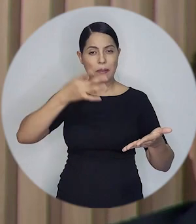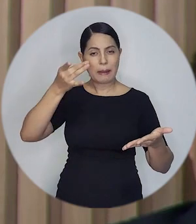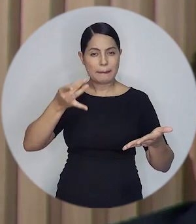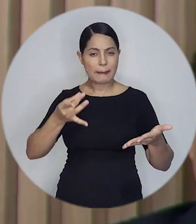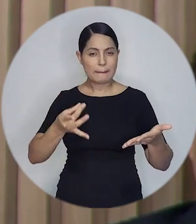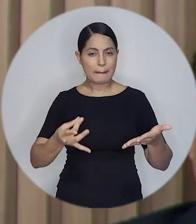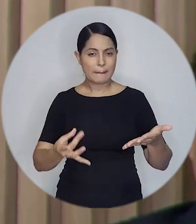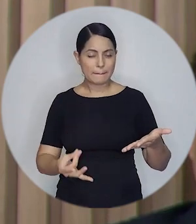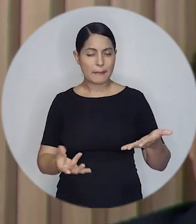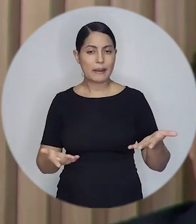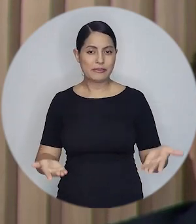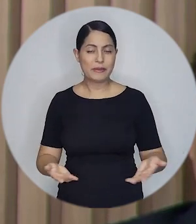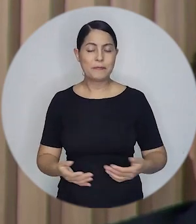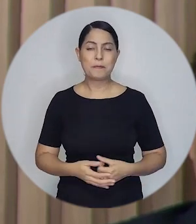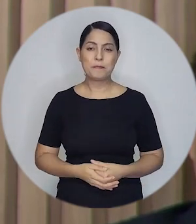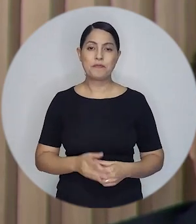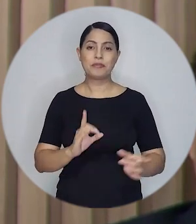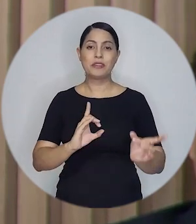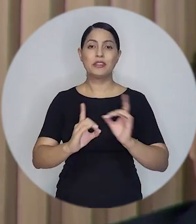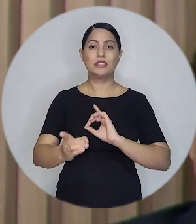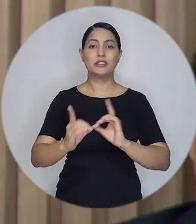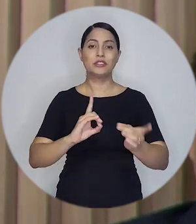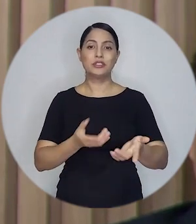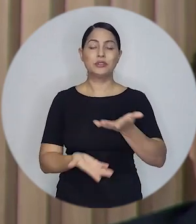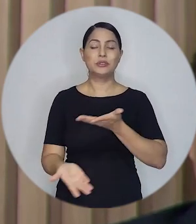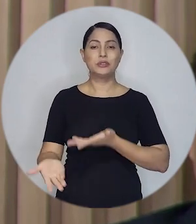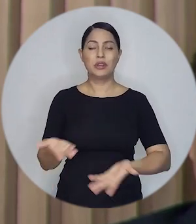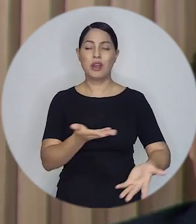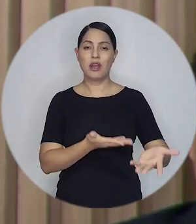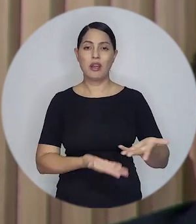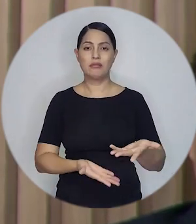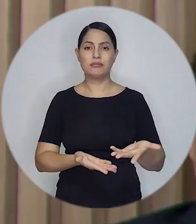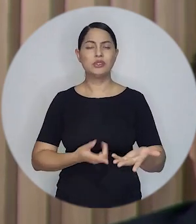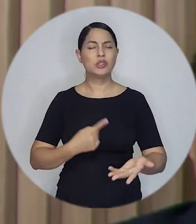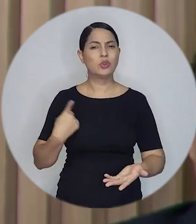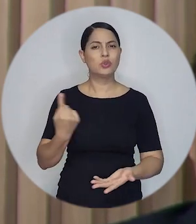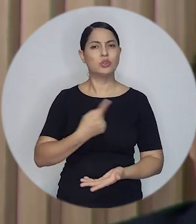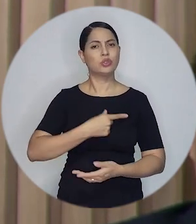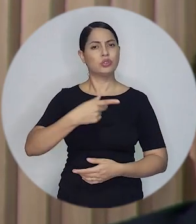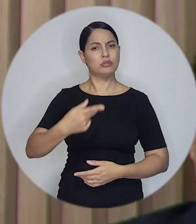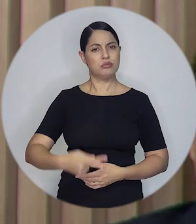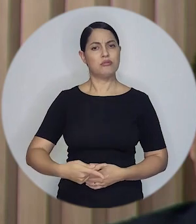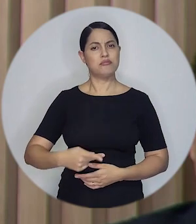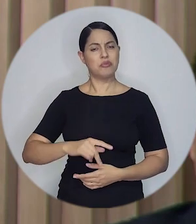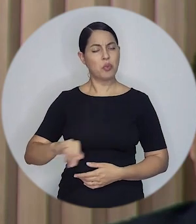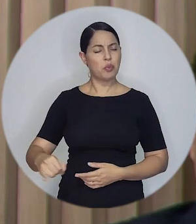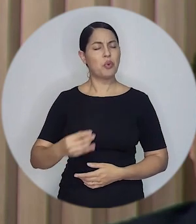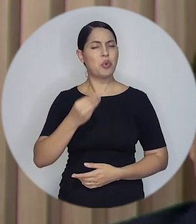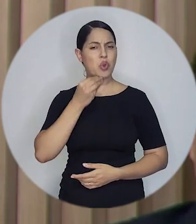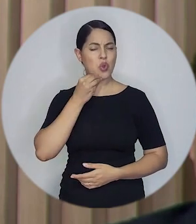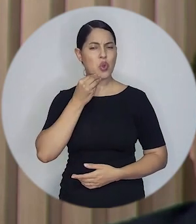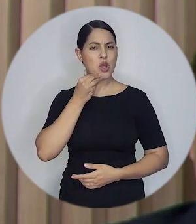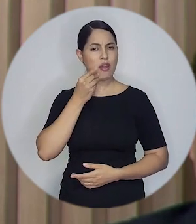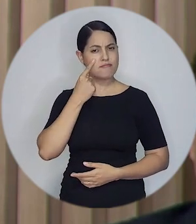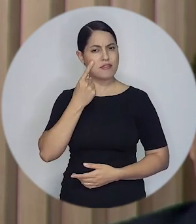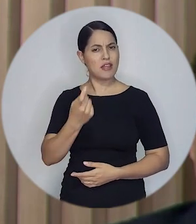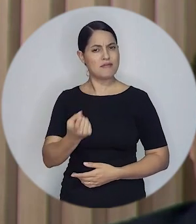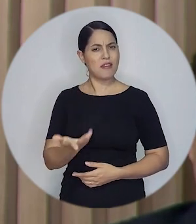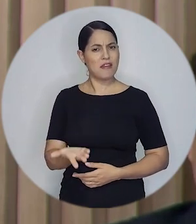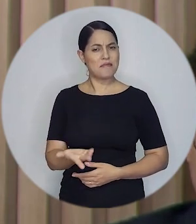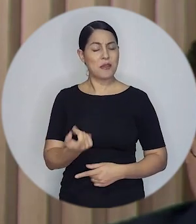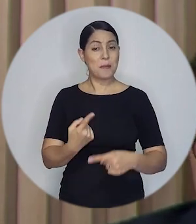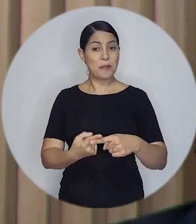conseguimos resolver. E assim tem feito nesse diálogo permanente. Então, essa é uma oportunidade